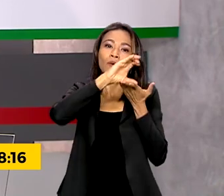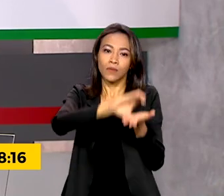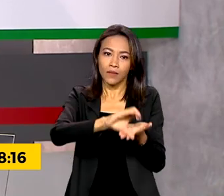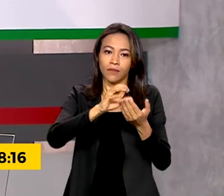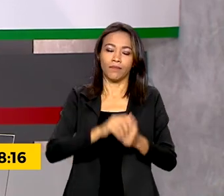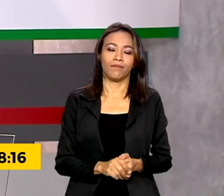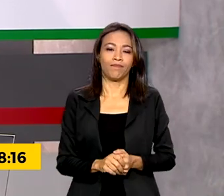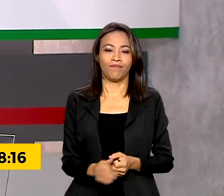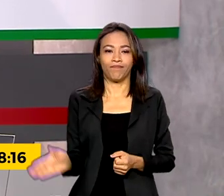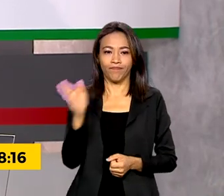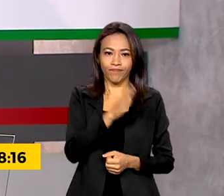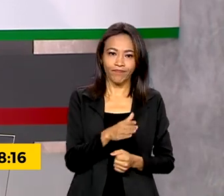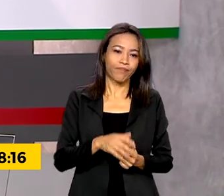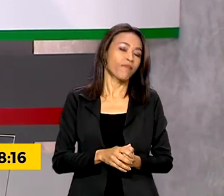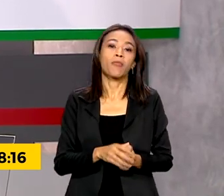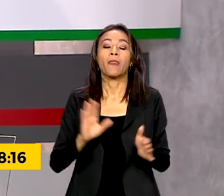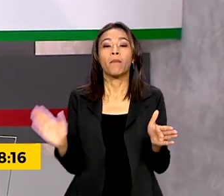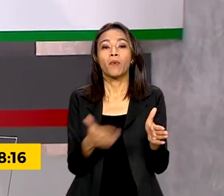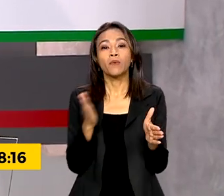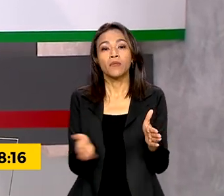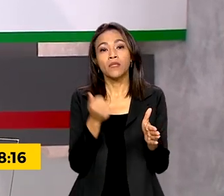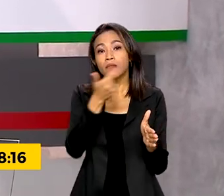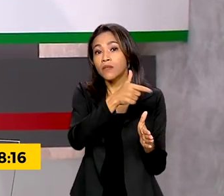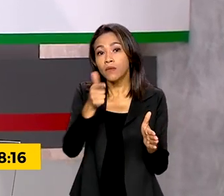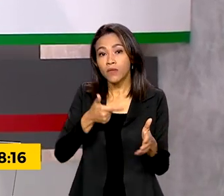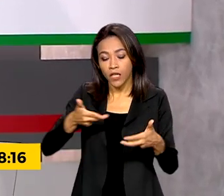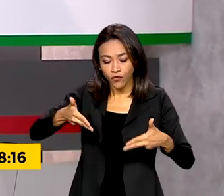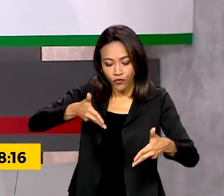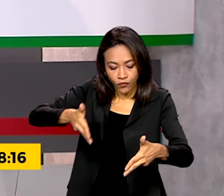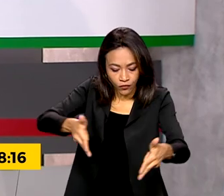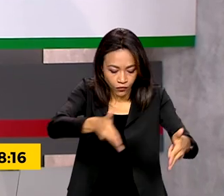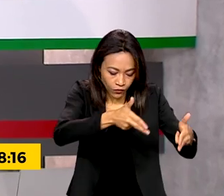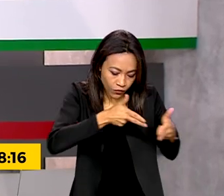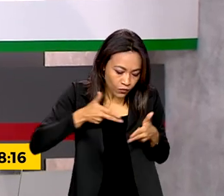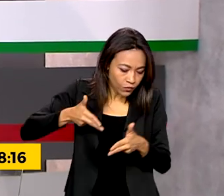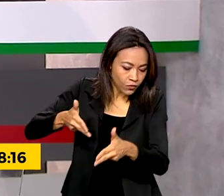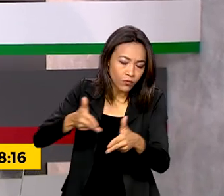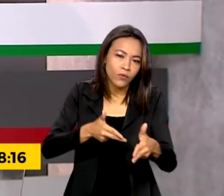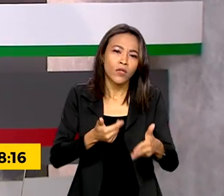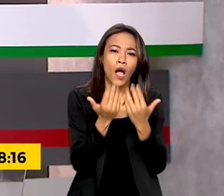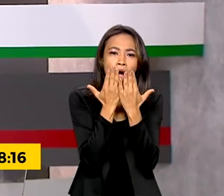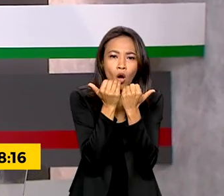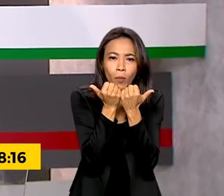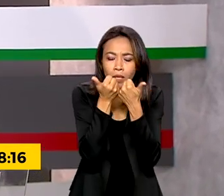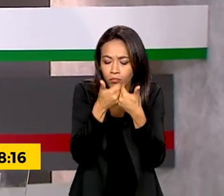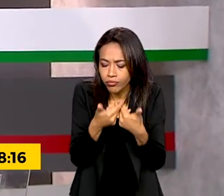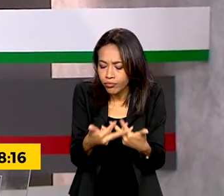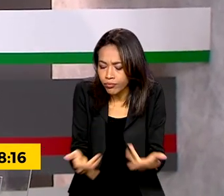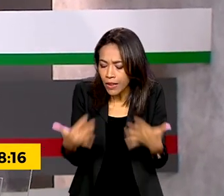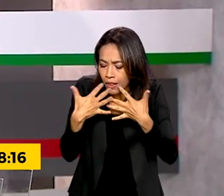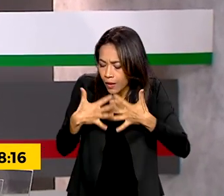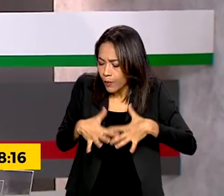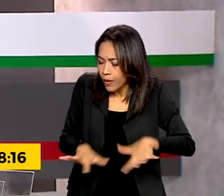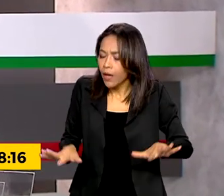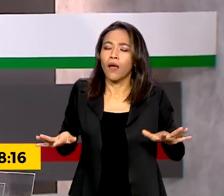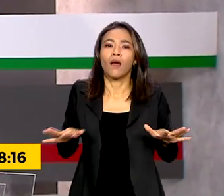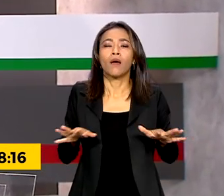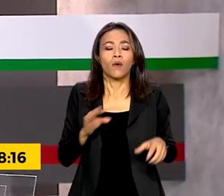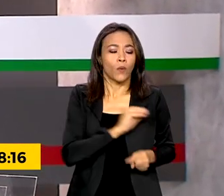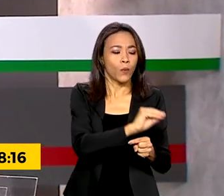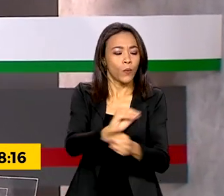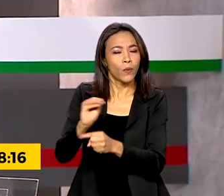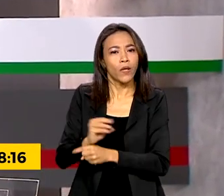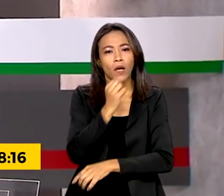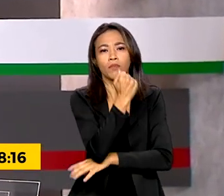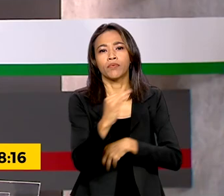produzidos sem a adição de substâncias químicas nocivas os produtos orgânicos além de ajudarem na preservação do meio ambiente